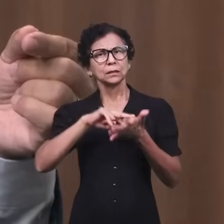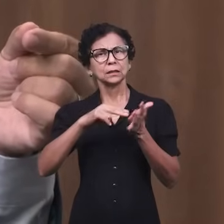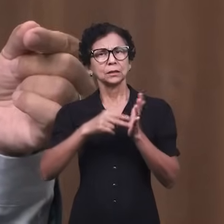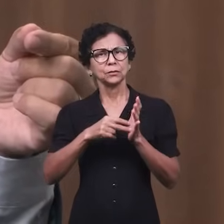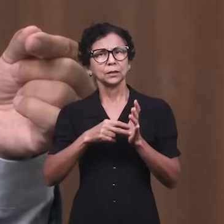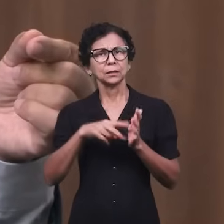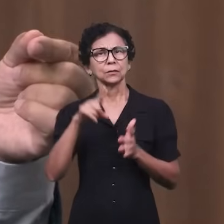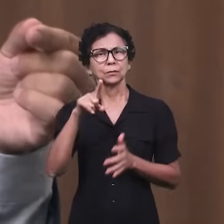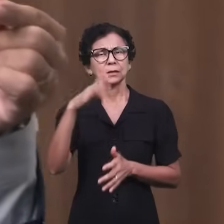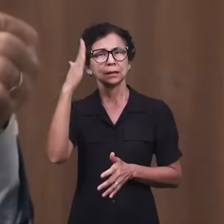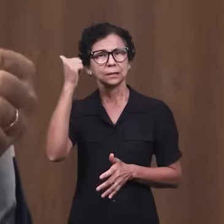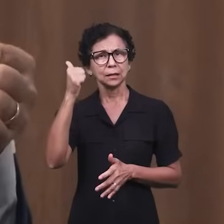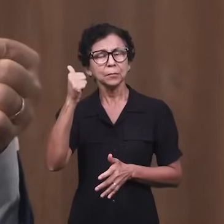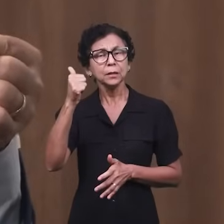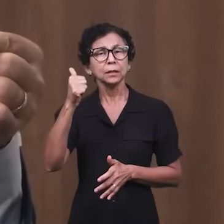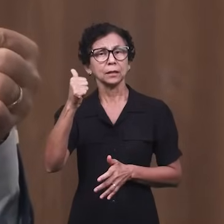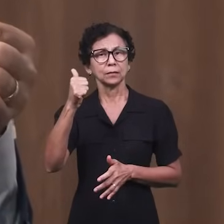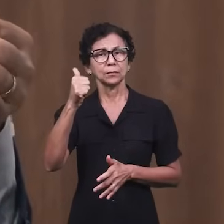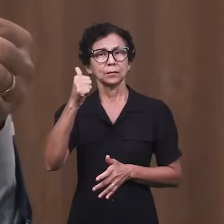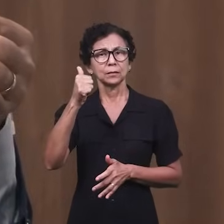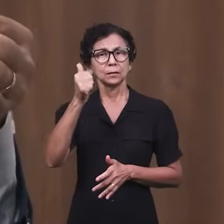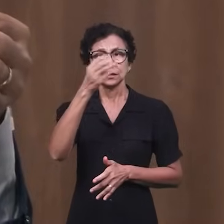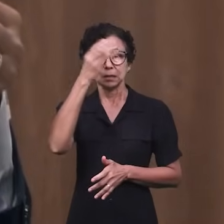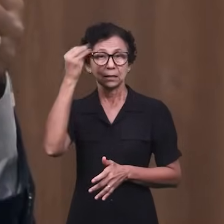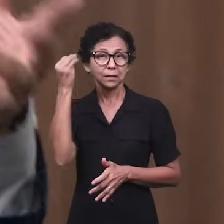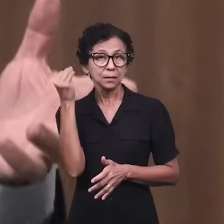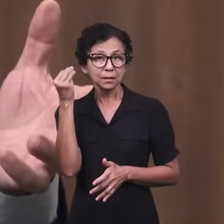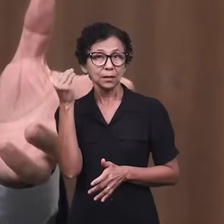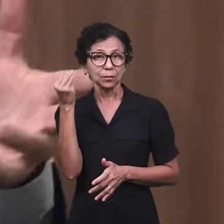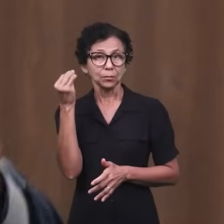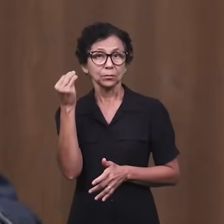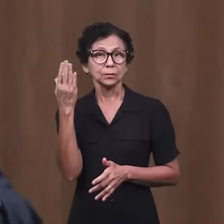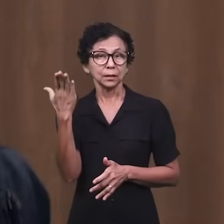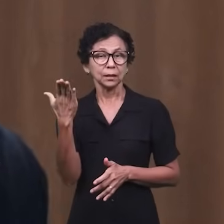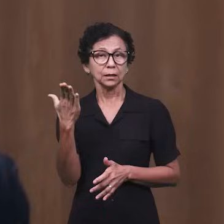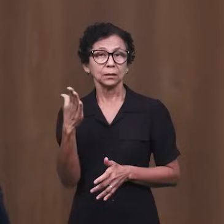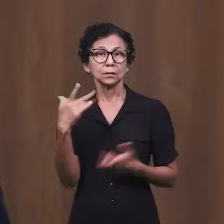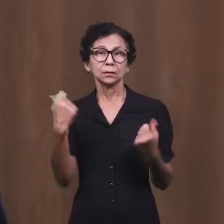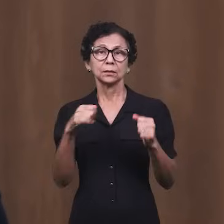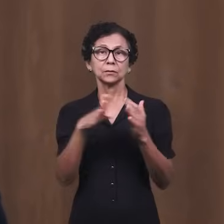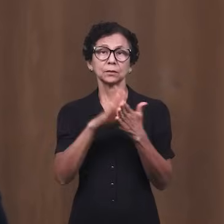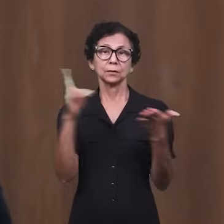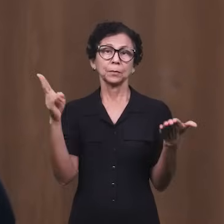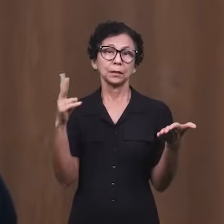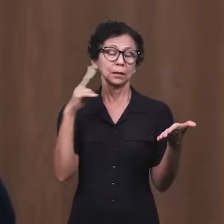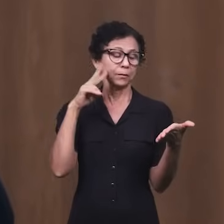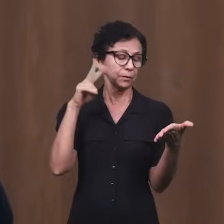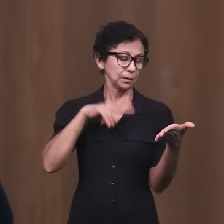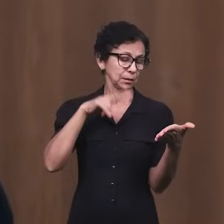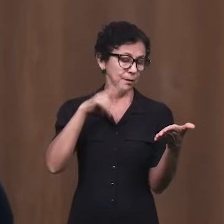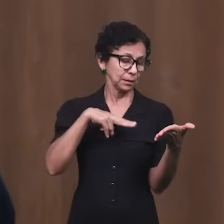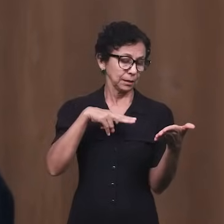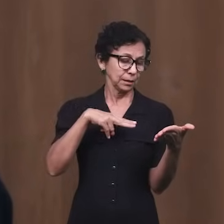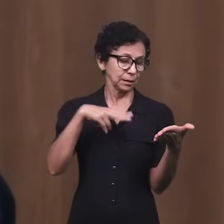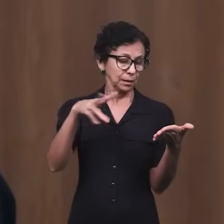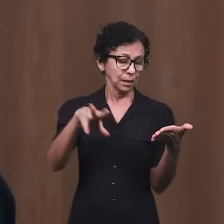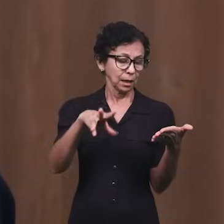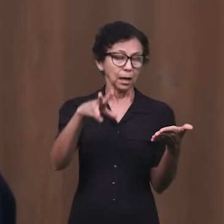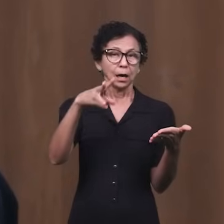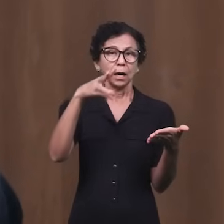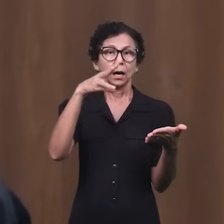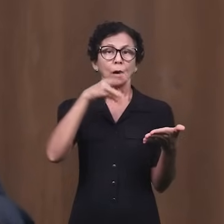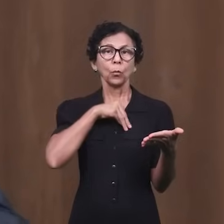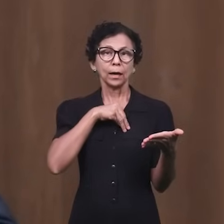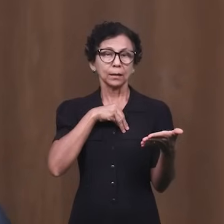esquecido o espírito santo vai lembrar então é necessário você ler a palavra guardar no seu coração quando você está diante daquela